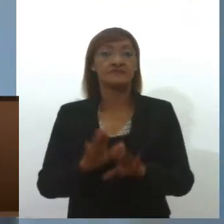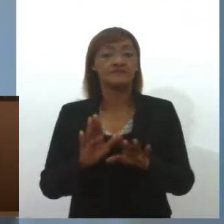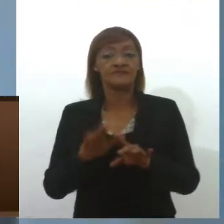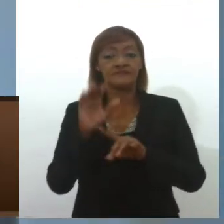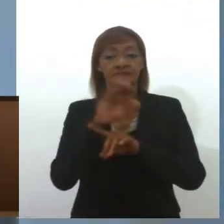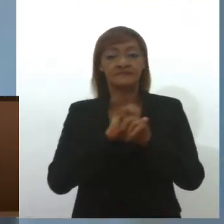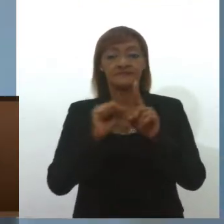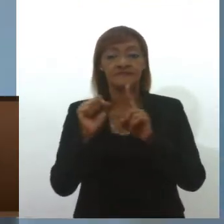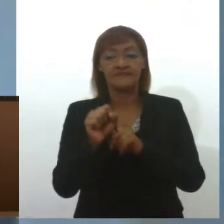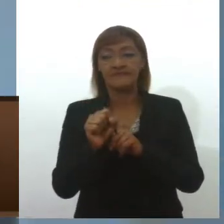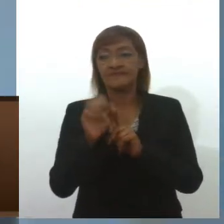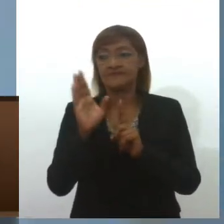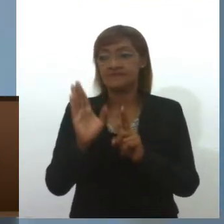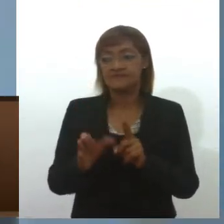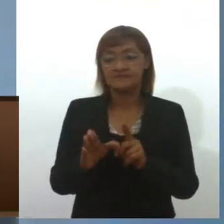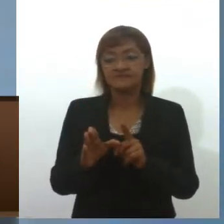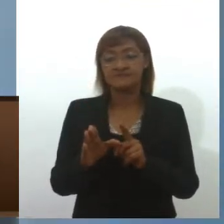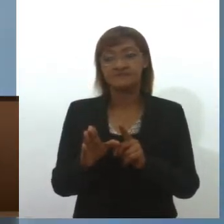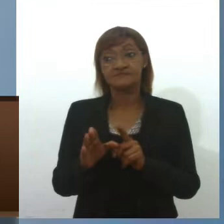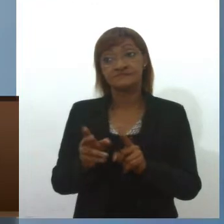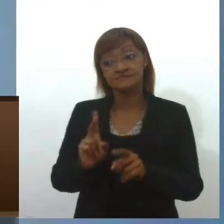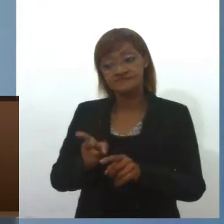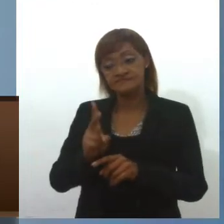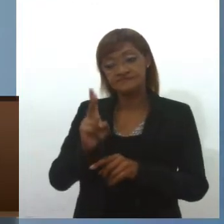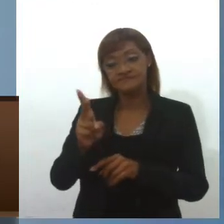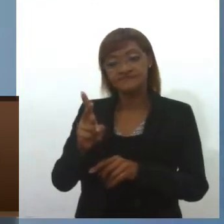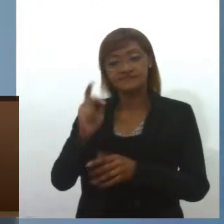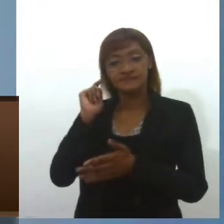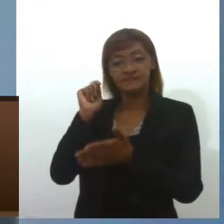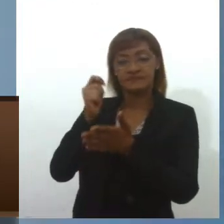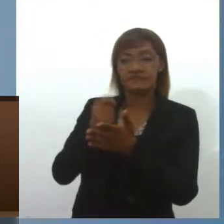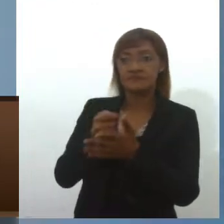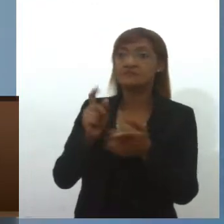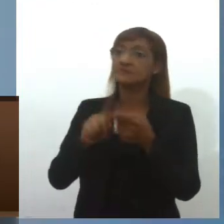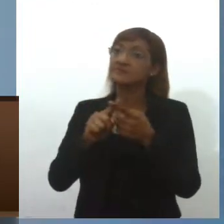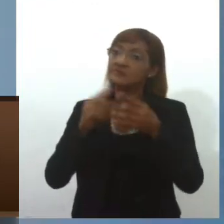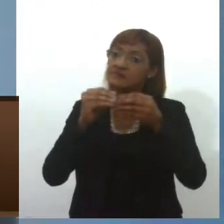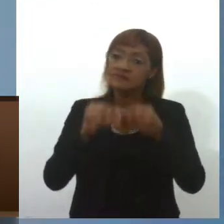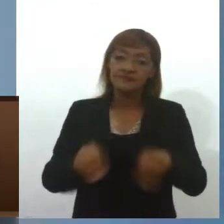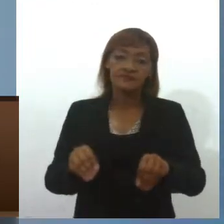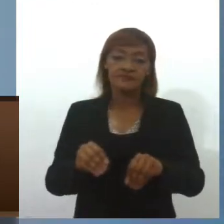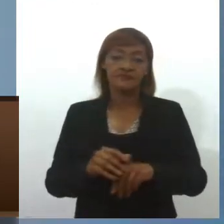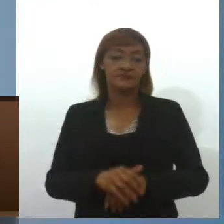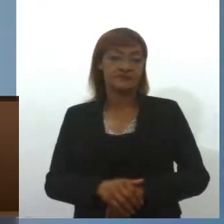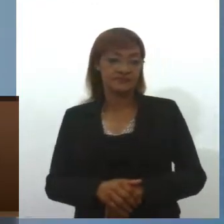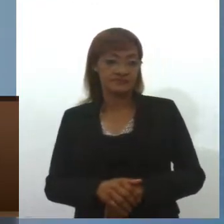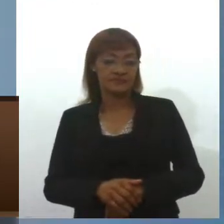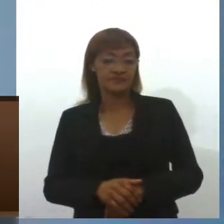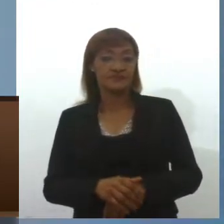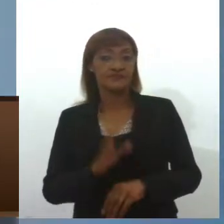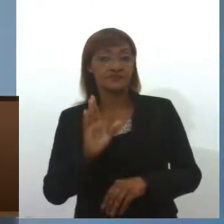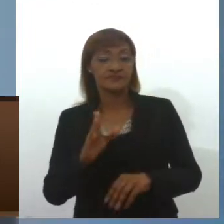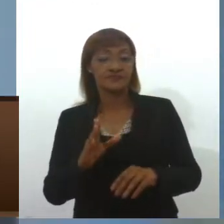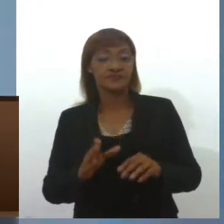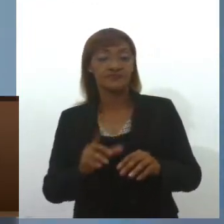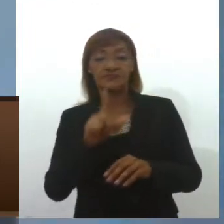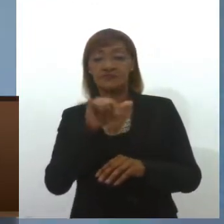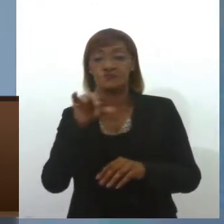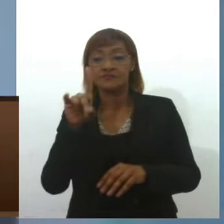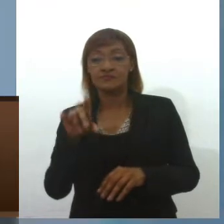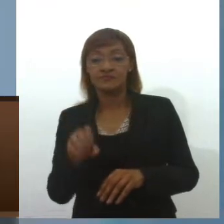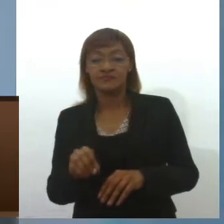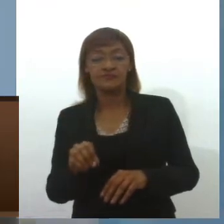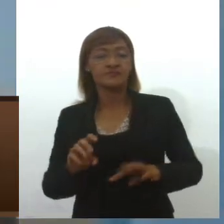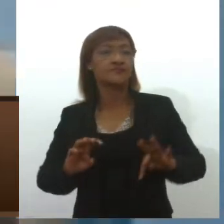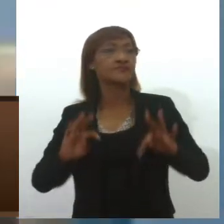que banca esse custo, isso também prejudica as contas públicas, que, no fim das contas, prejudica toda a